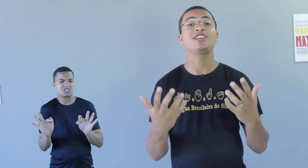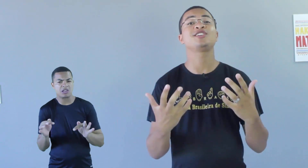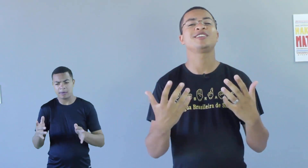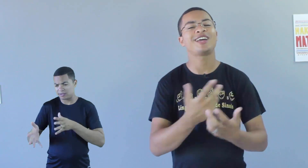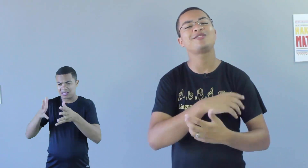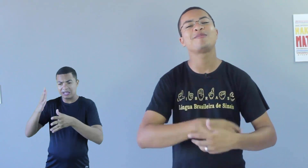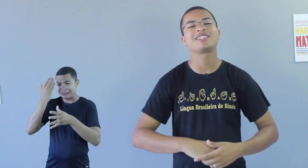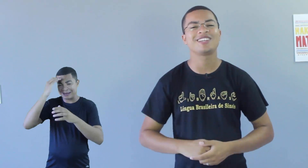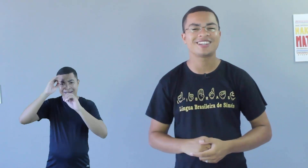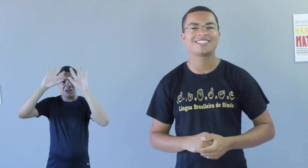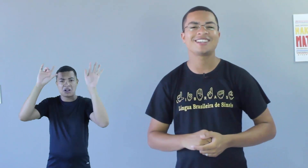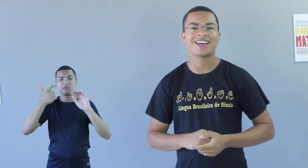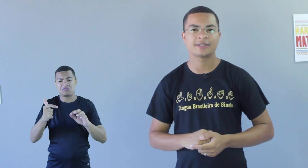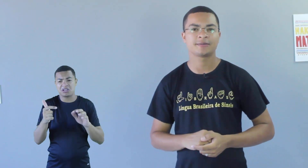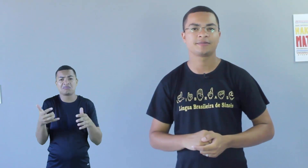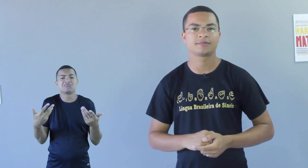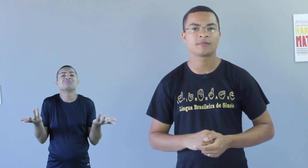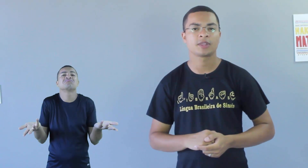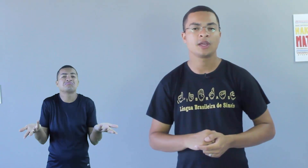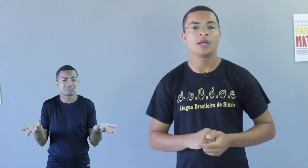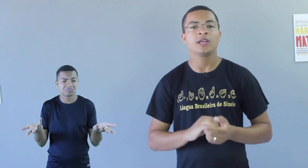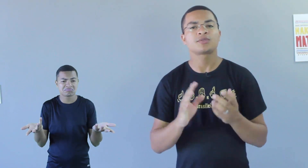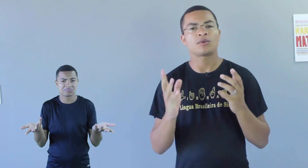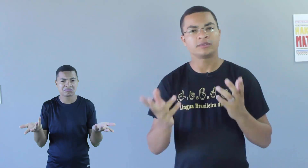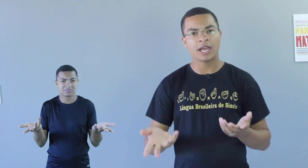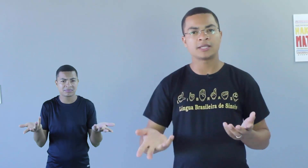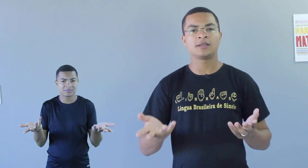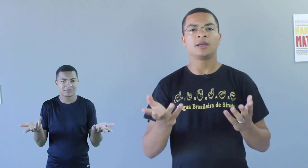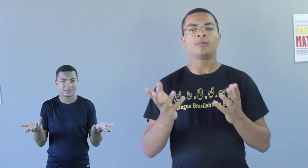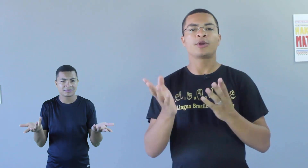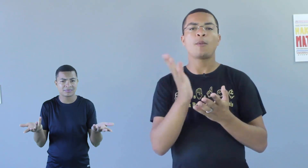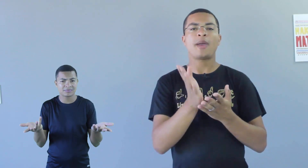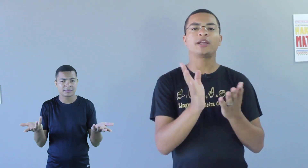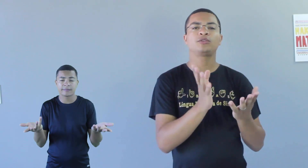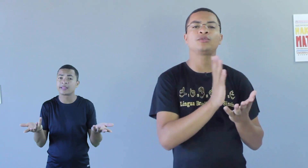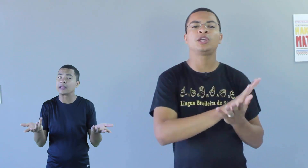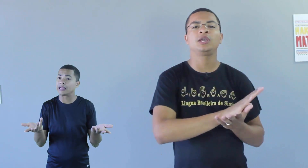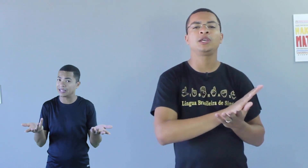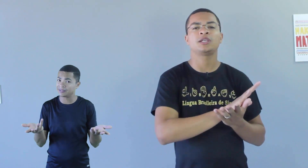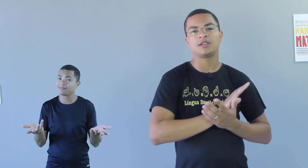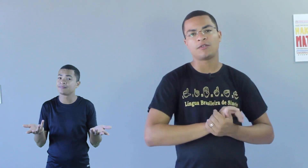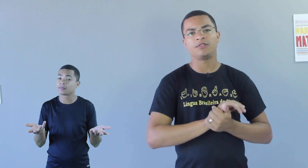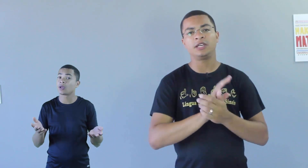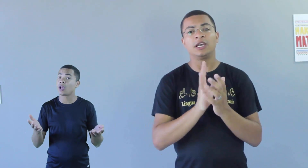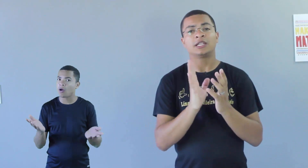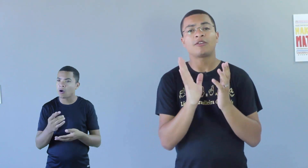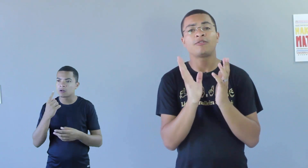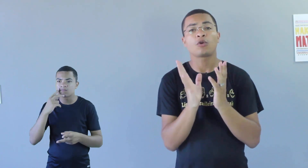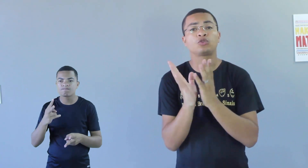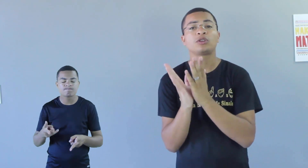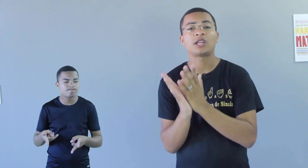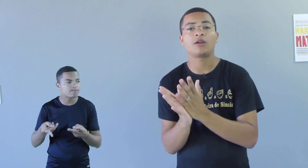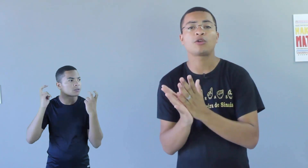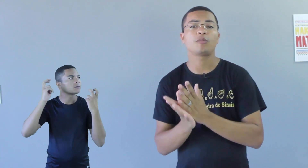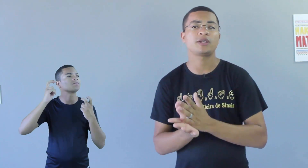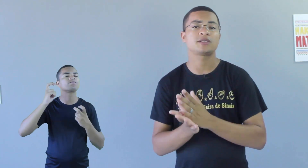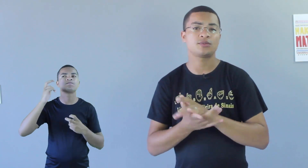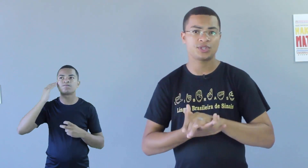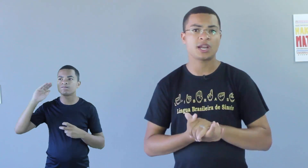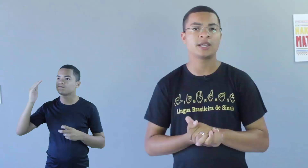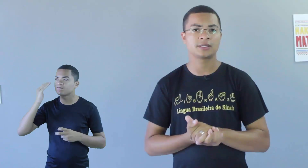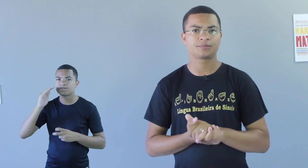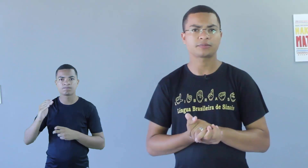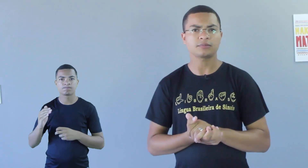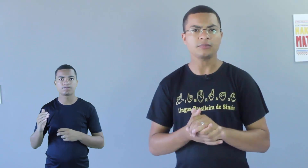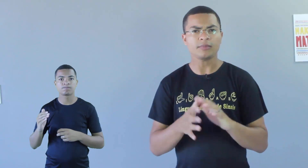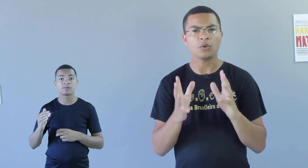ser fluente na língua brasileira de sinais. Isso acontece porque o método que desenvolvi dá foco total na compreensão